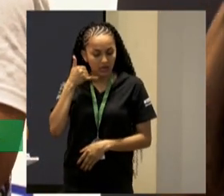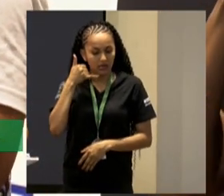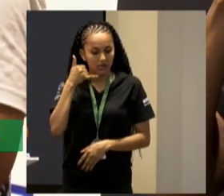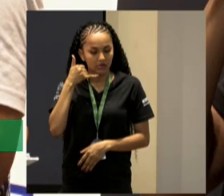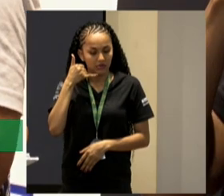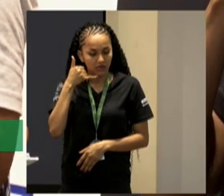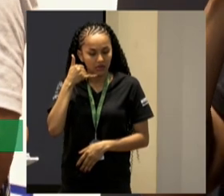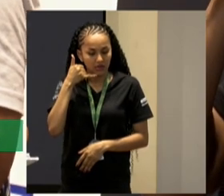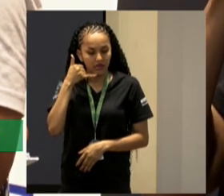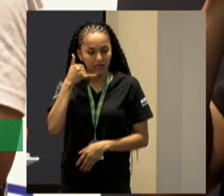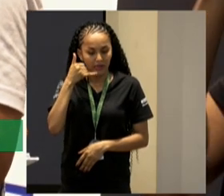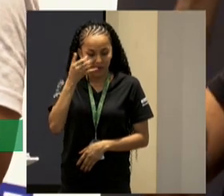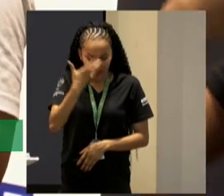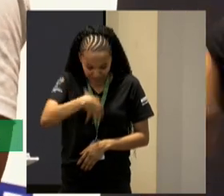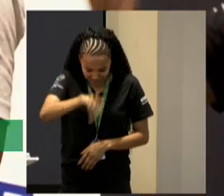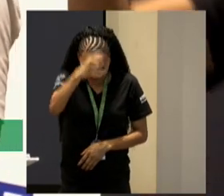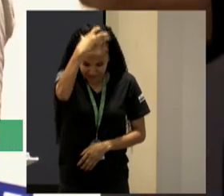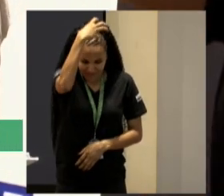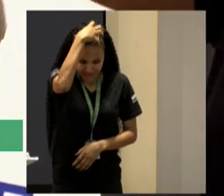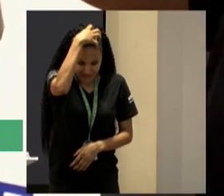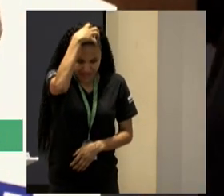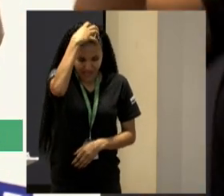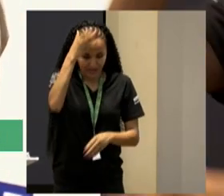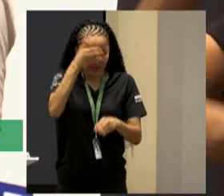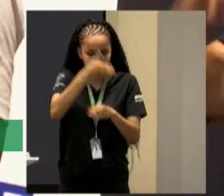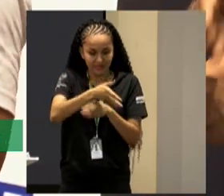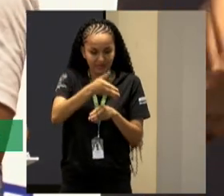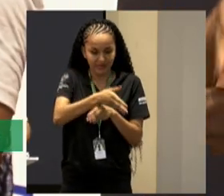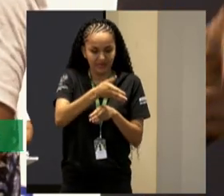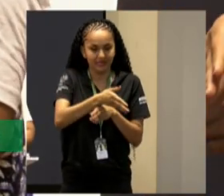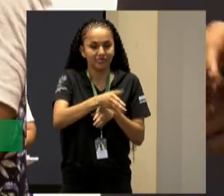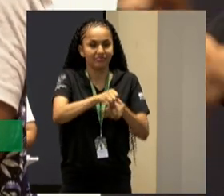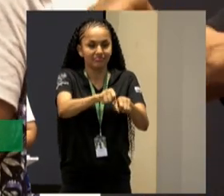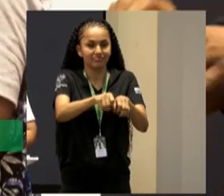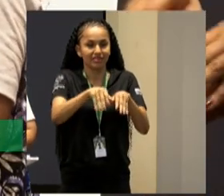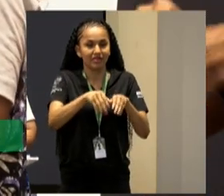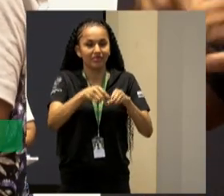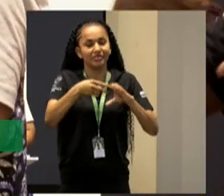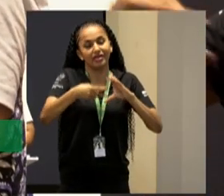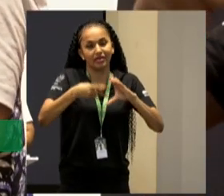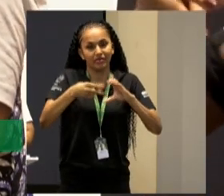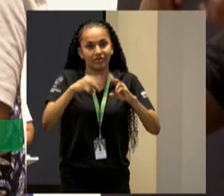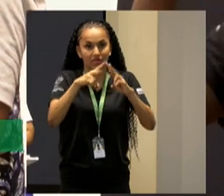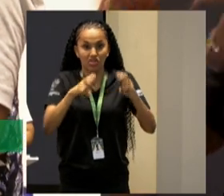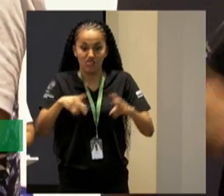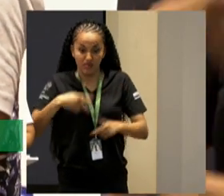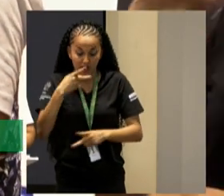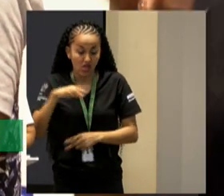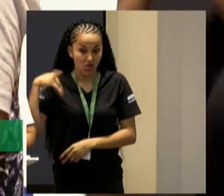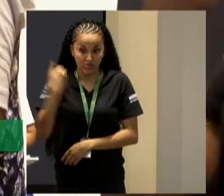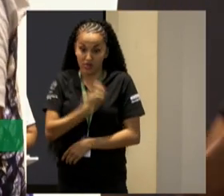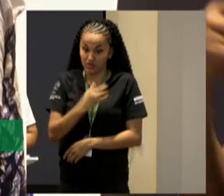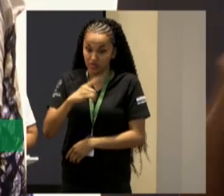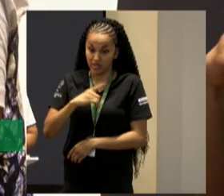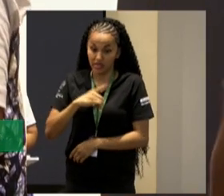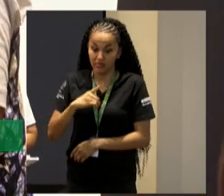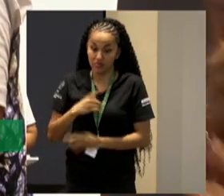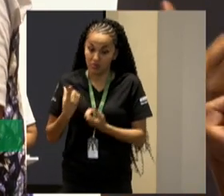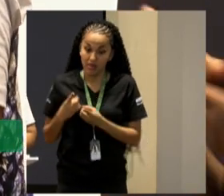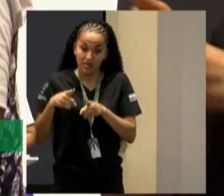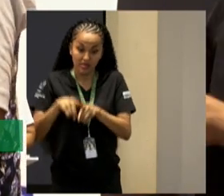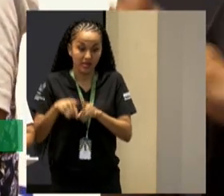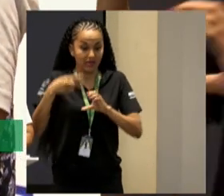para o Márcio de Souza, que estava em sessão na Câmara de Vereadores de Florianópolis, e disse, nós temos uma aliada na